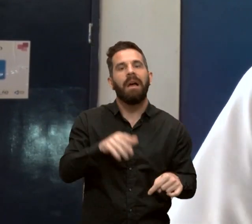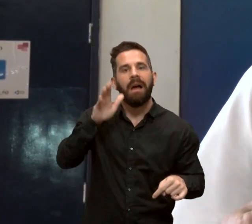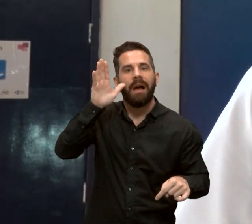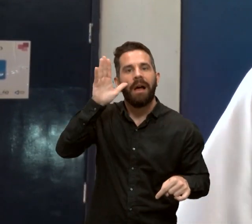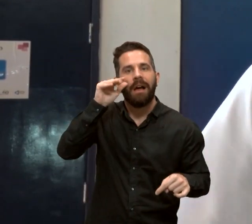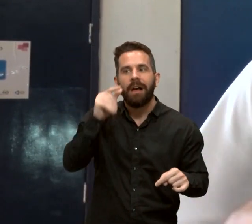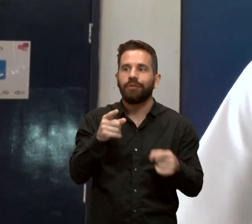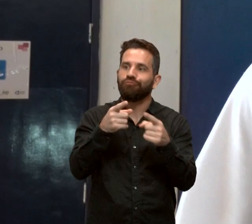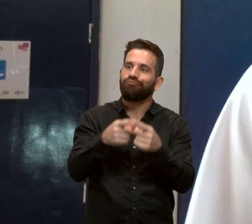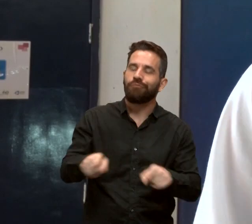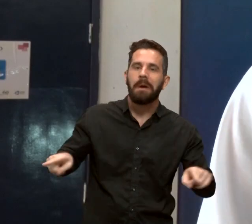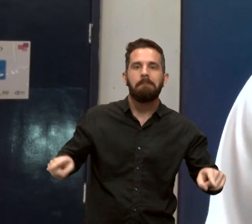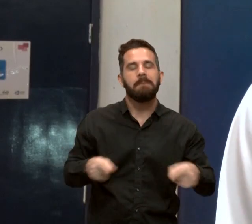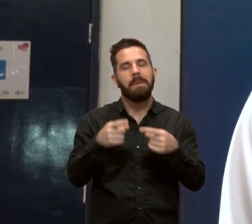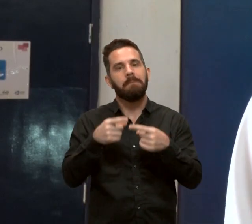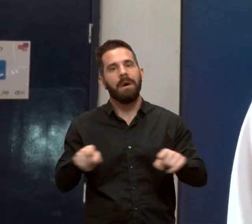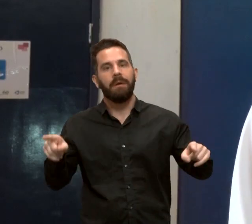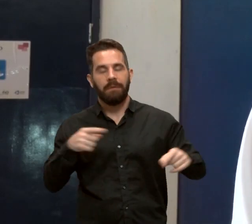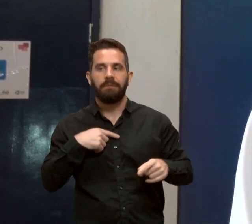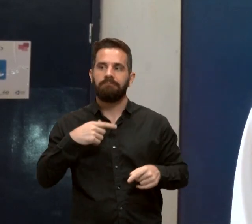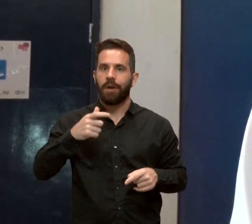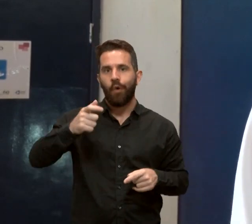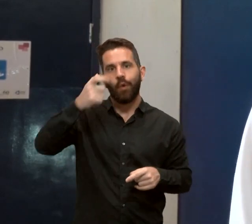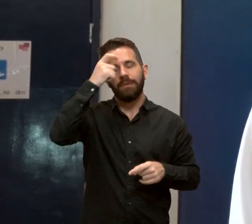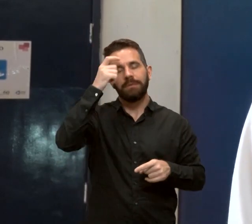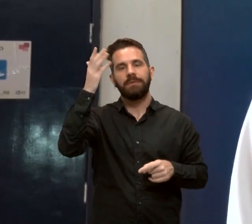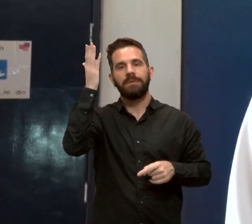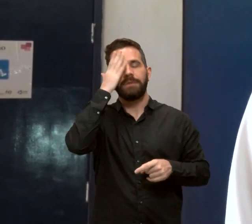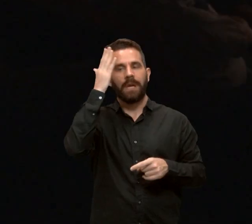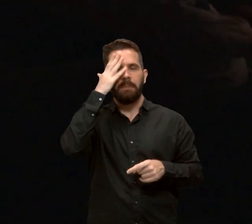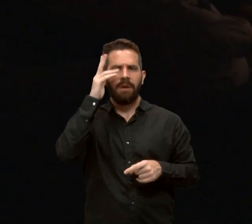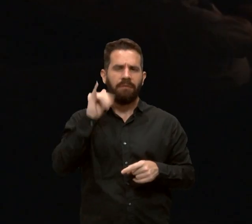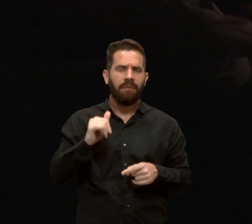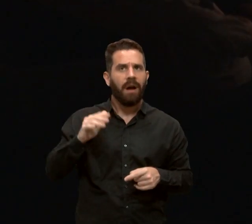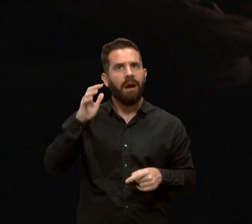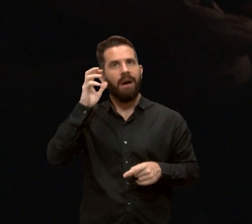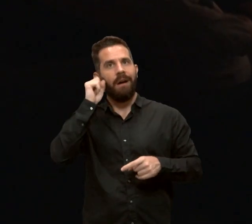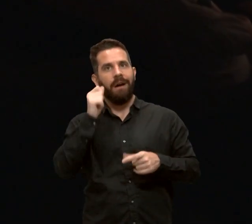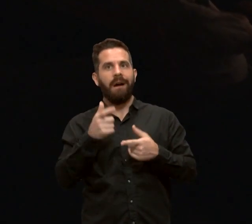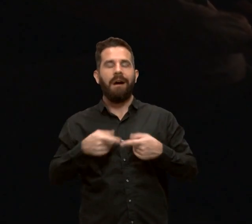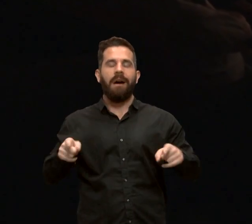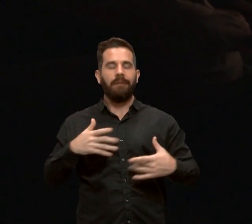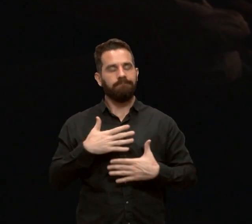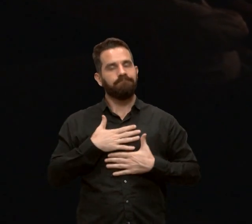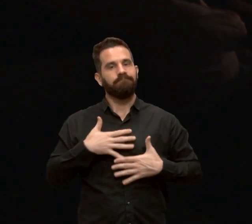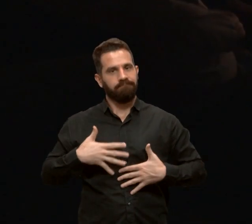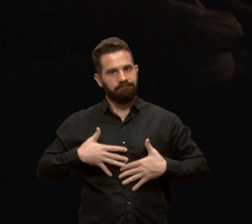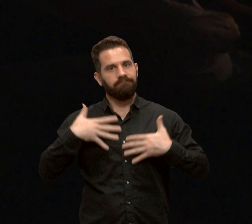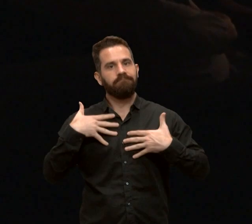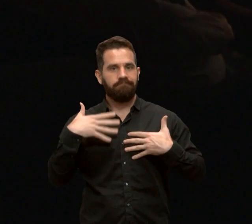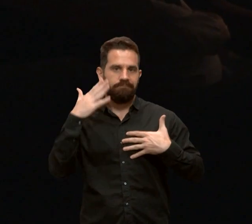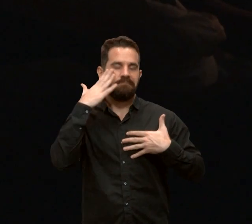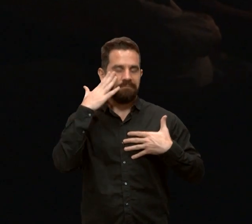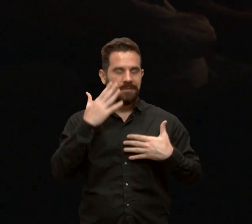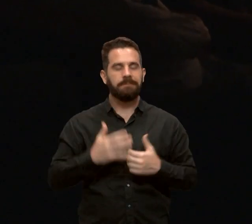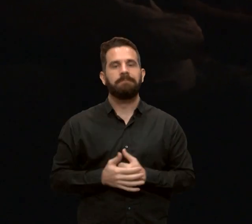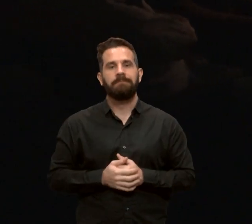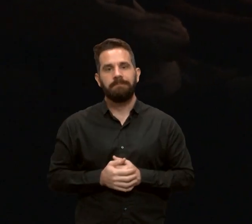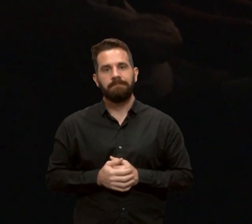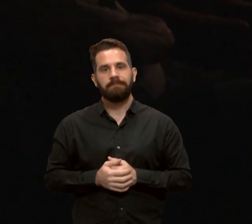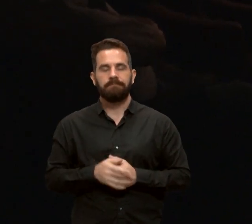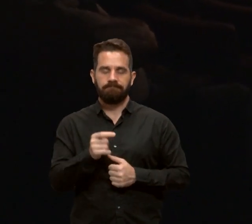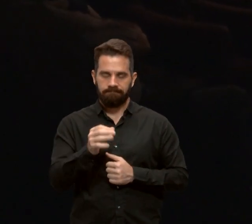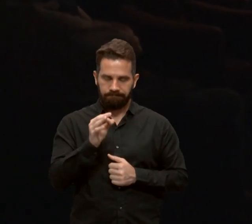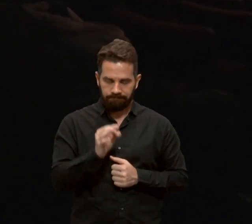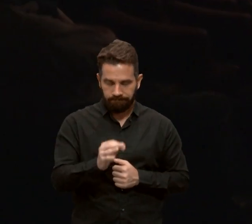com consciência, sabendo que eles vão ouvir, que é o que a gente acredita que faz muita diferença. Com certeza, professora, muito obrigada,